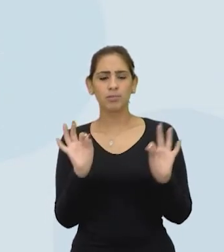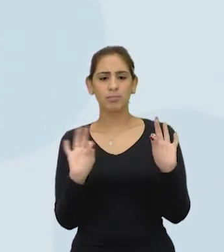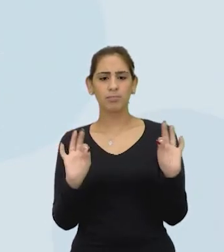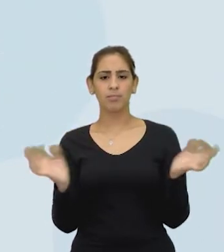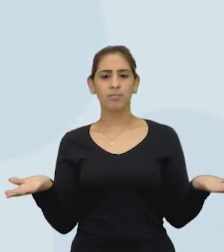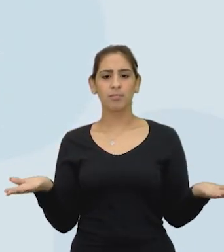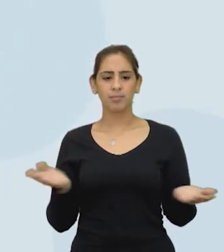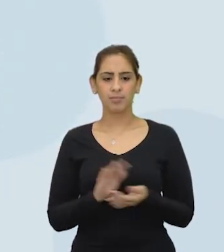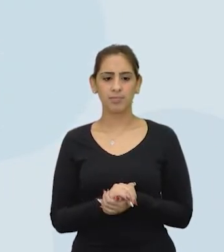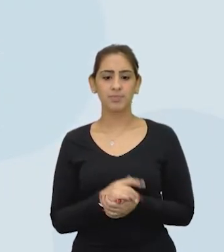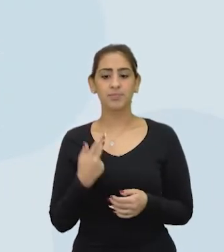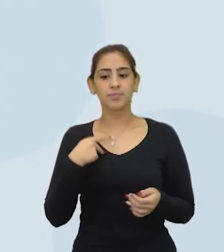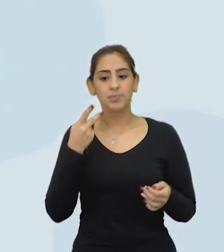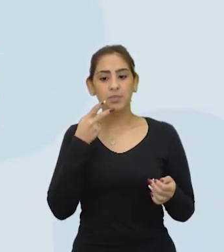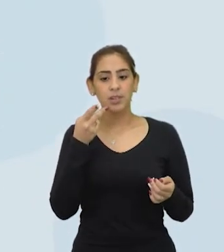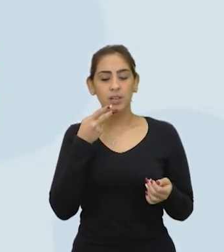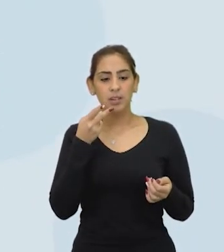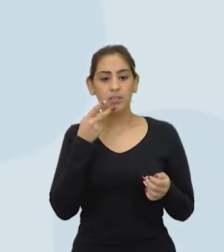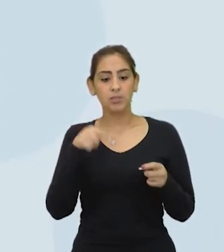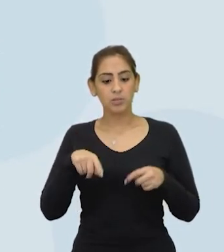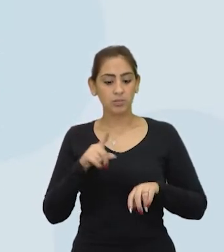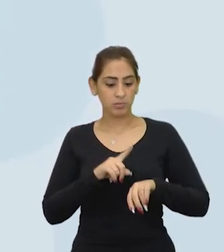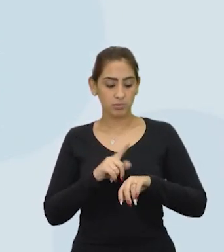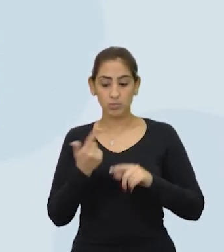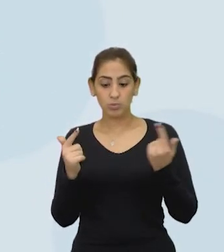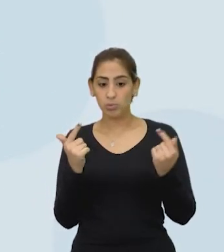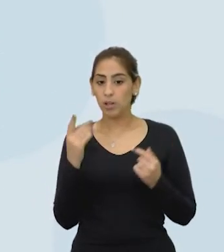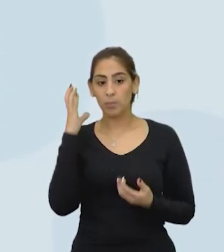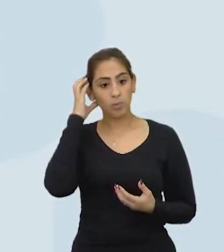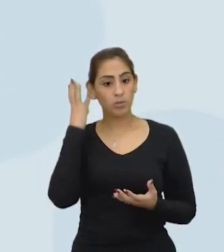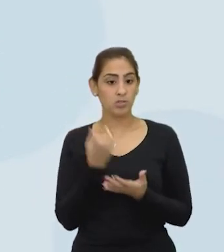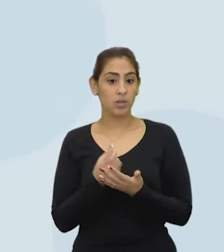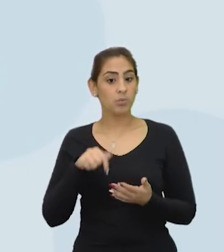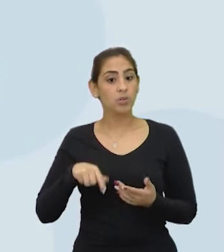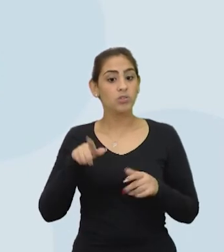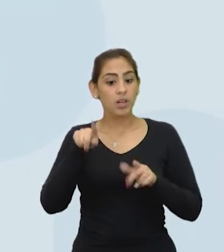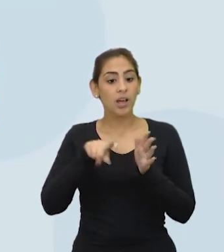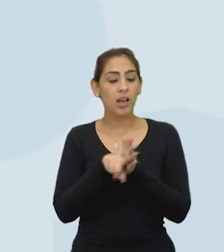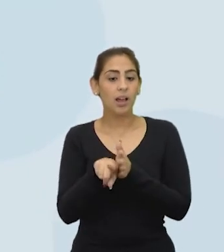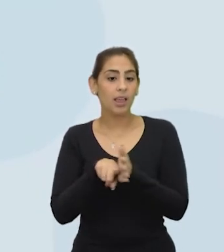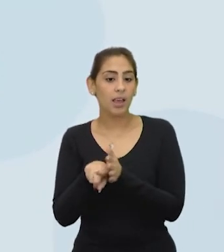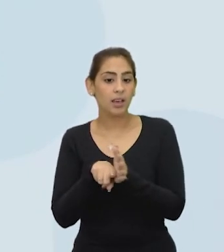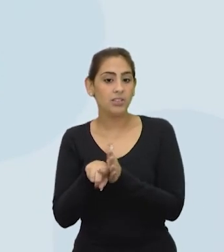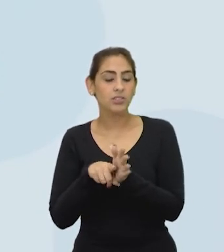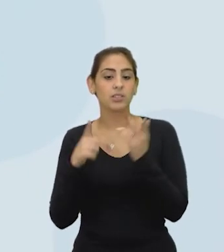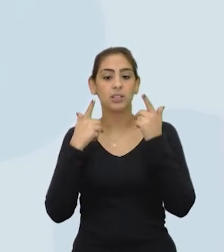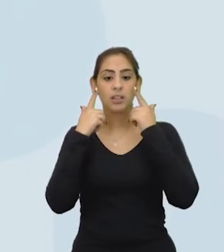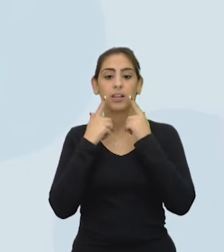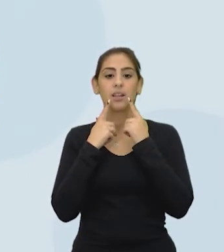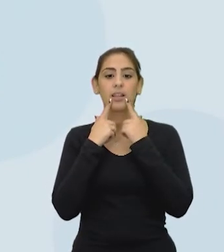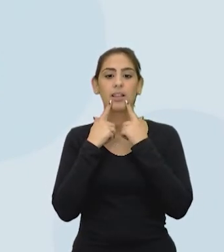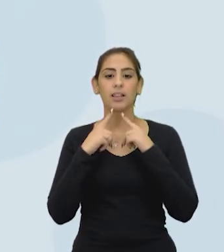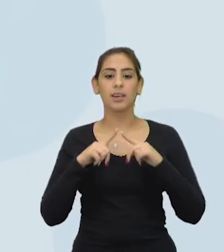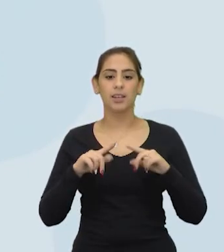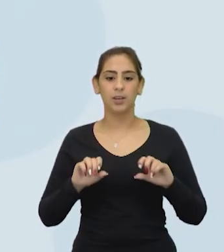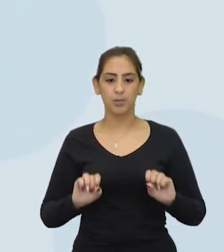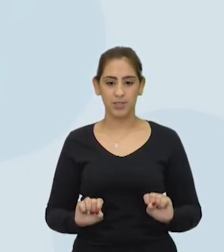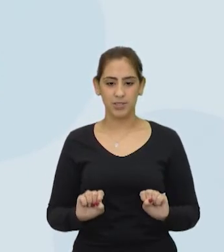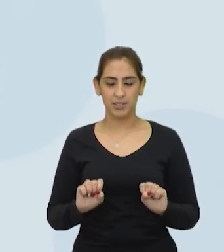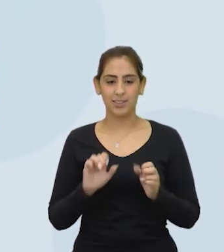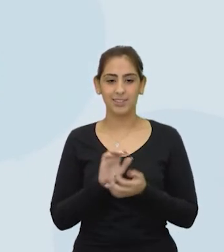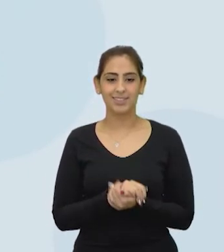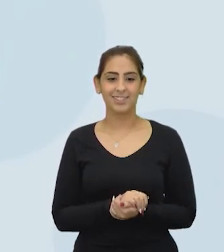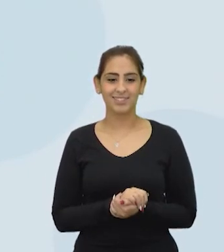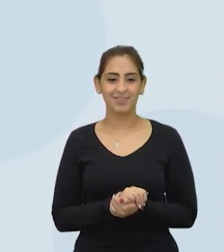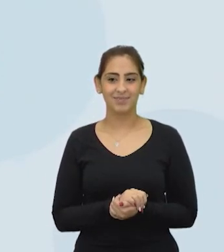nenhum podcast. Aí eu falei assim, hoje não tem podcast porque hoje a gente vai fazer análise linguística. E na análise linguística a gente tem que trabalhar com o visual aí,